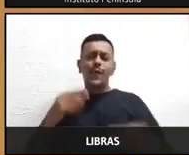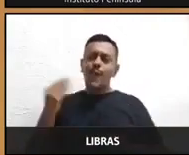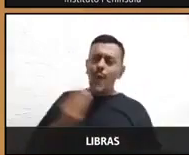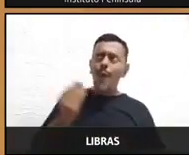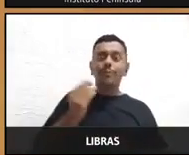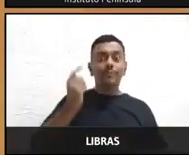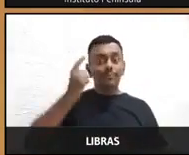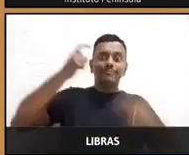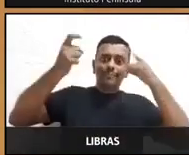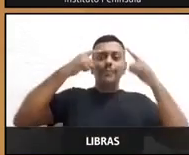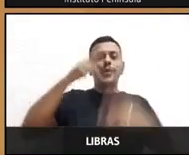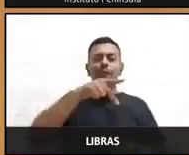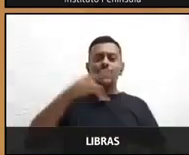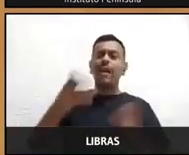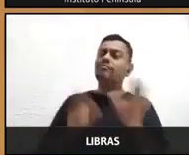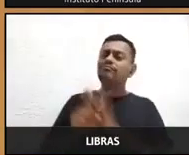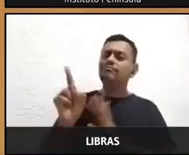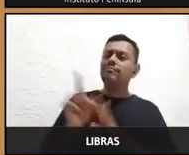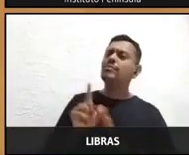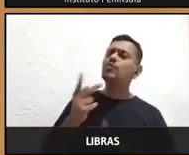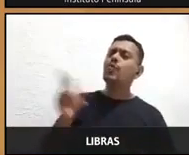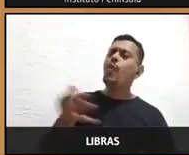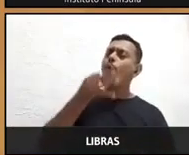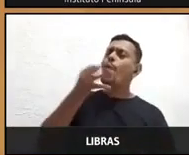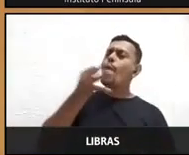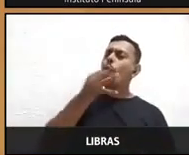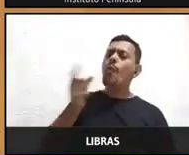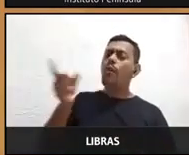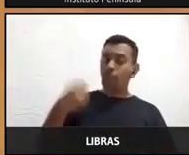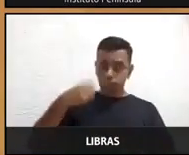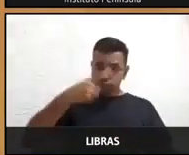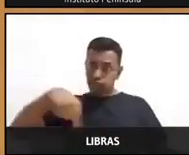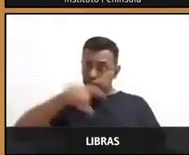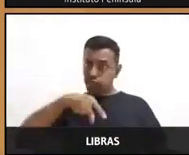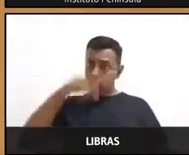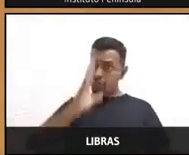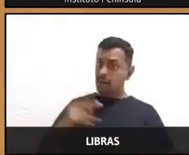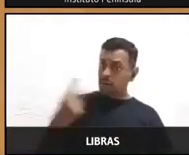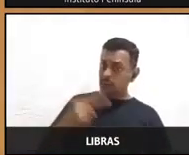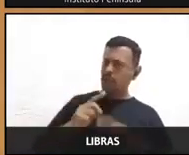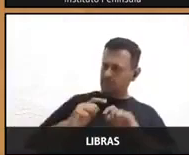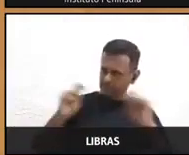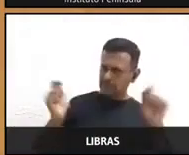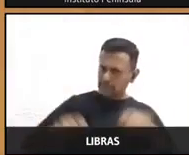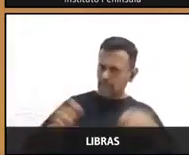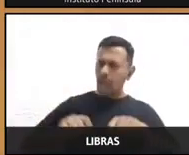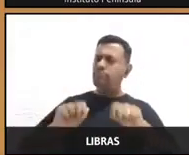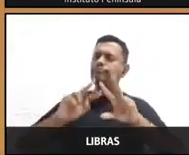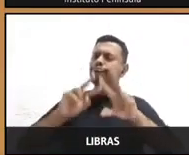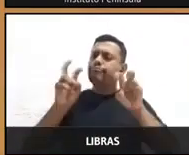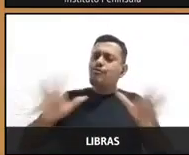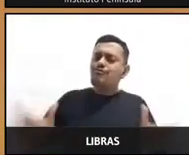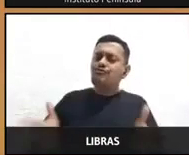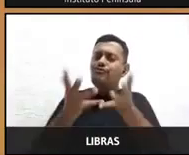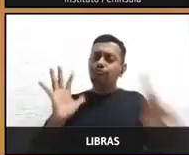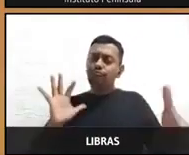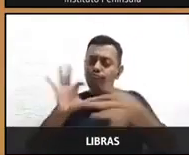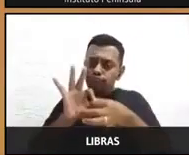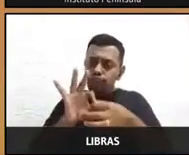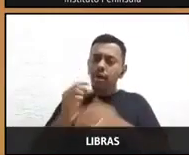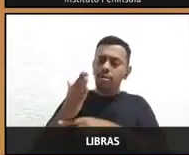Como o senhor acha que nós podemos promover esta proximidade com a